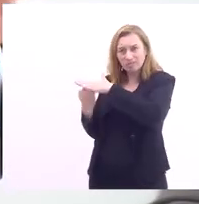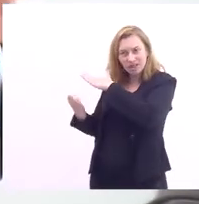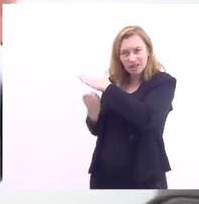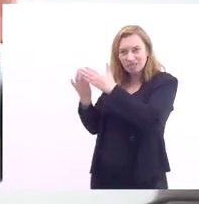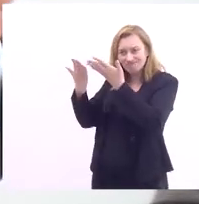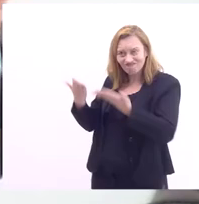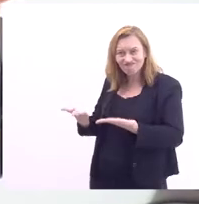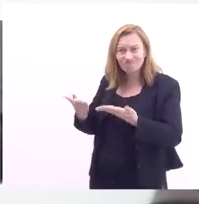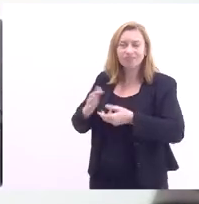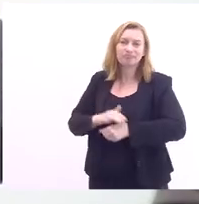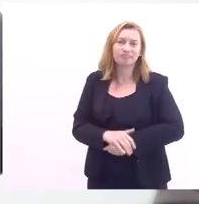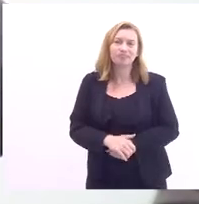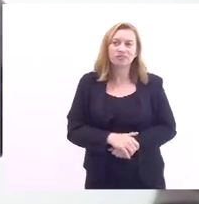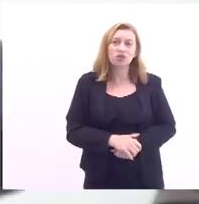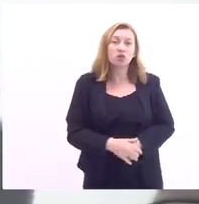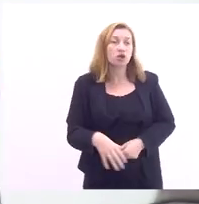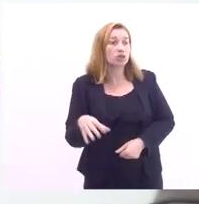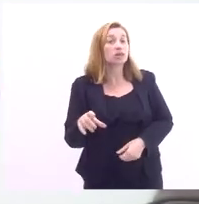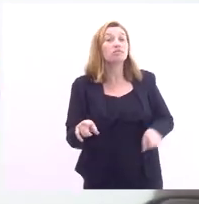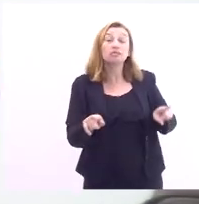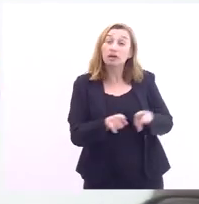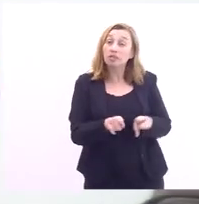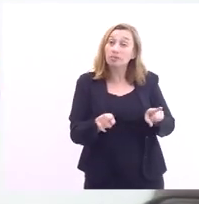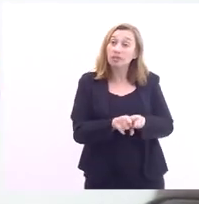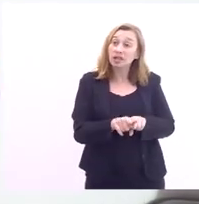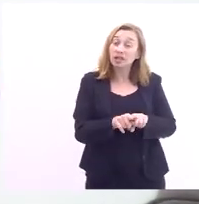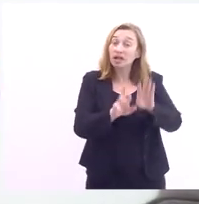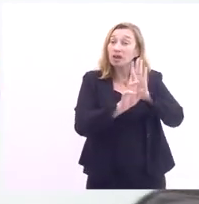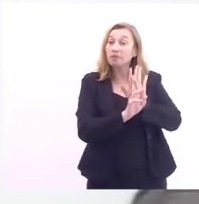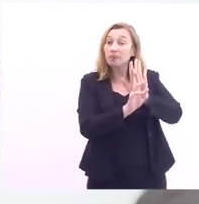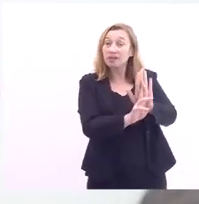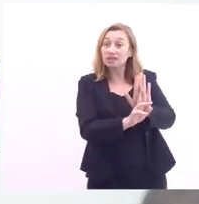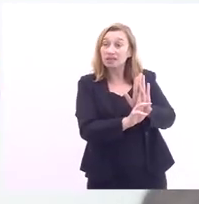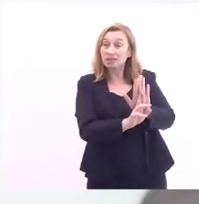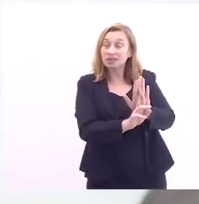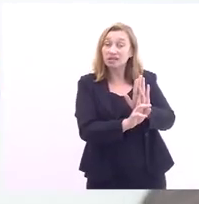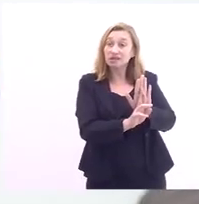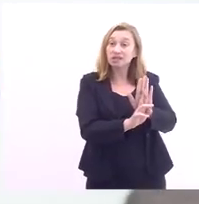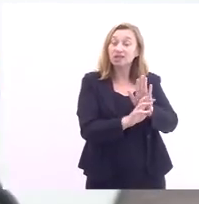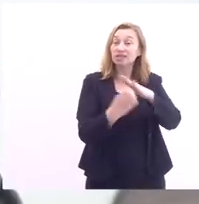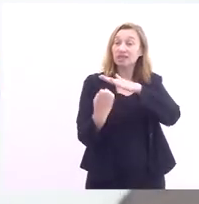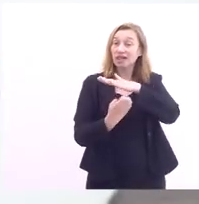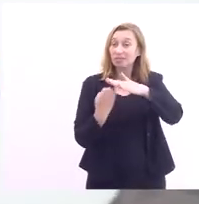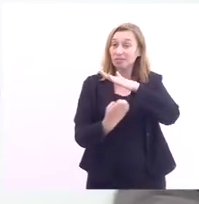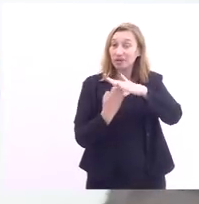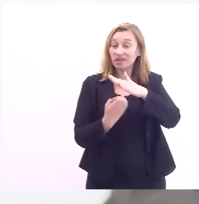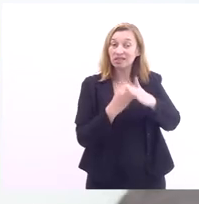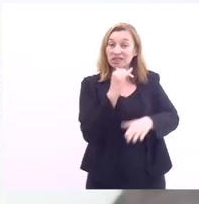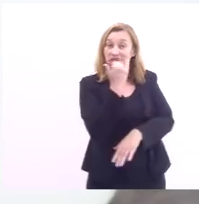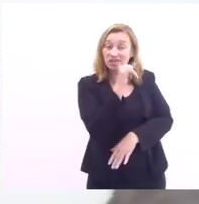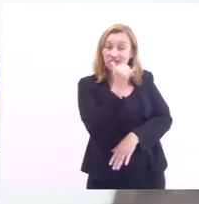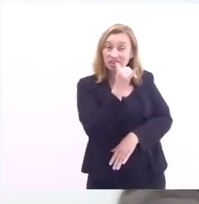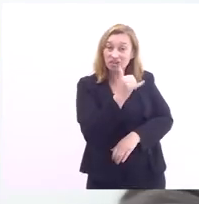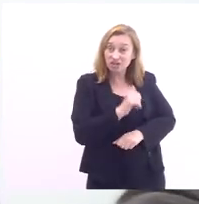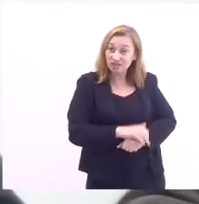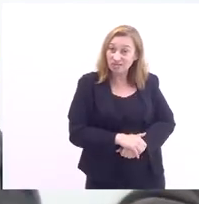empresa, e ouvimos a representante da Agência Nacional de Energia Elétrica, a